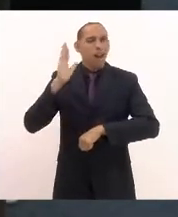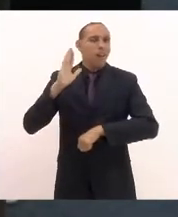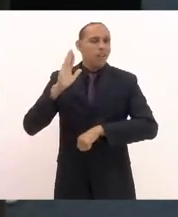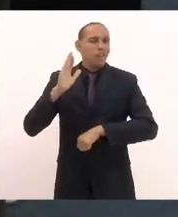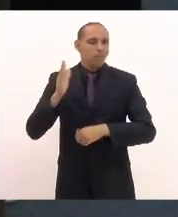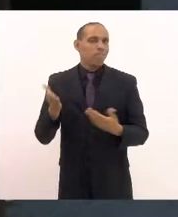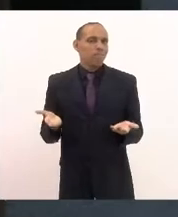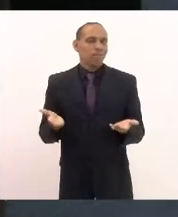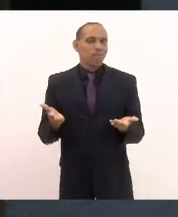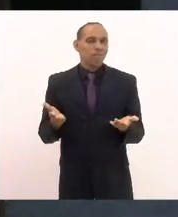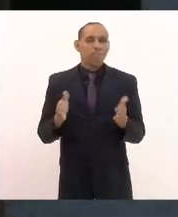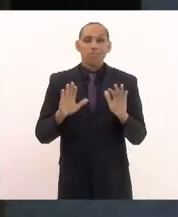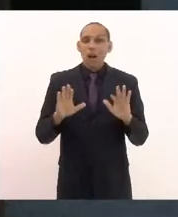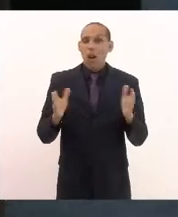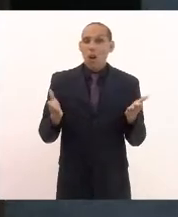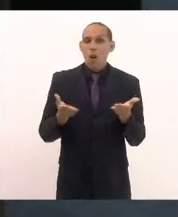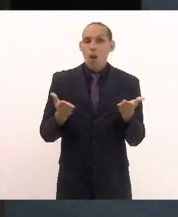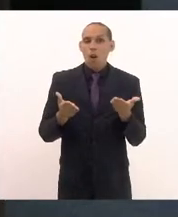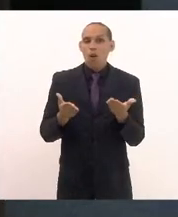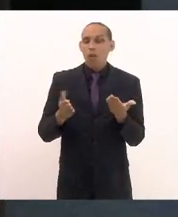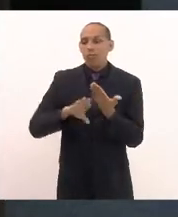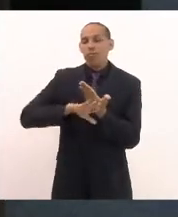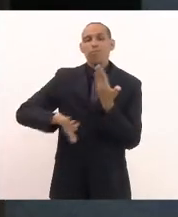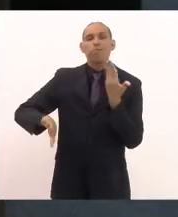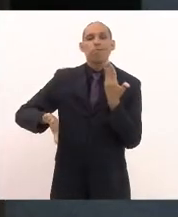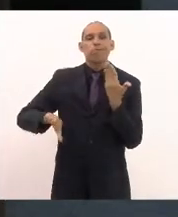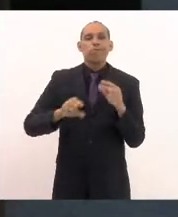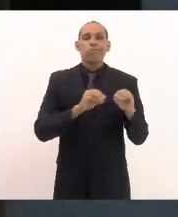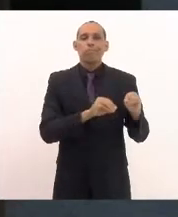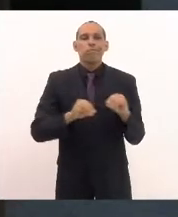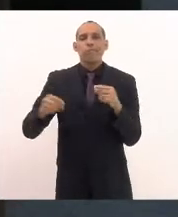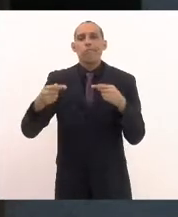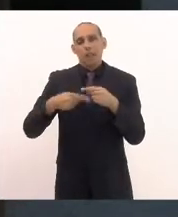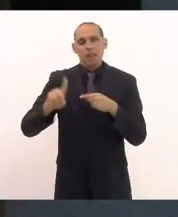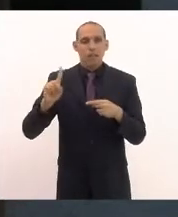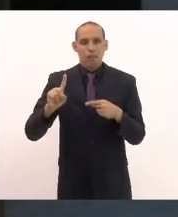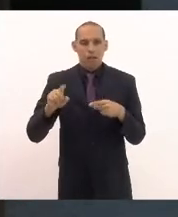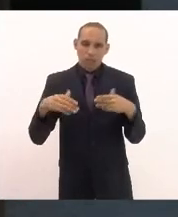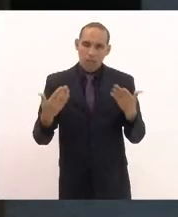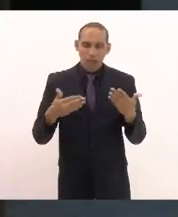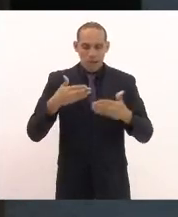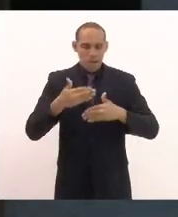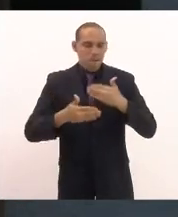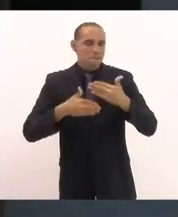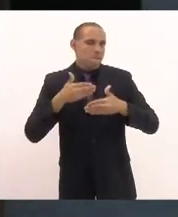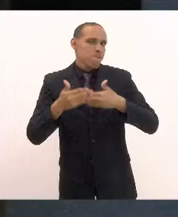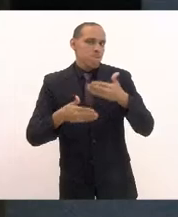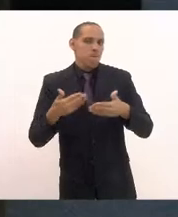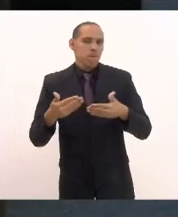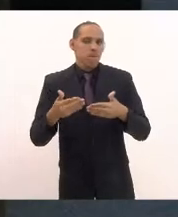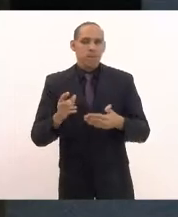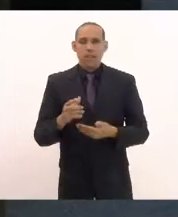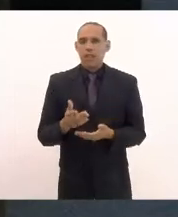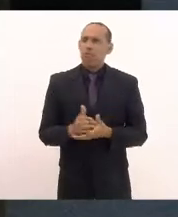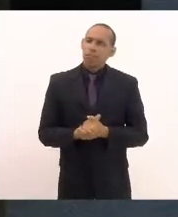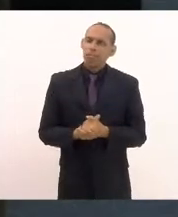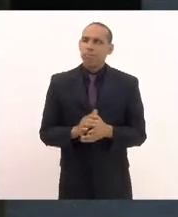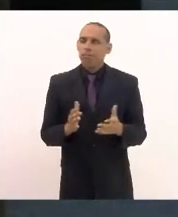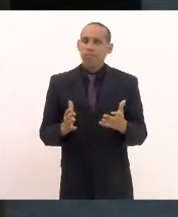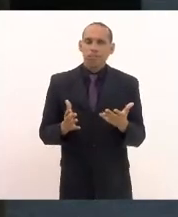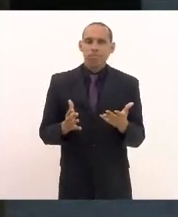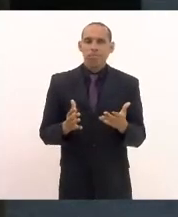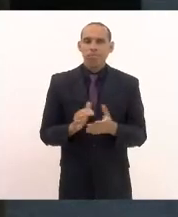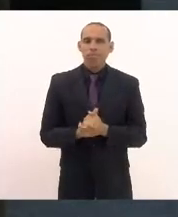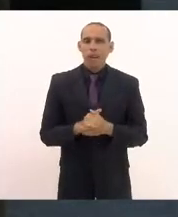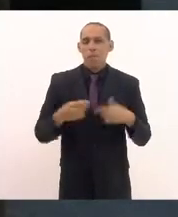estabelecida, e hoje estão excluídos pela migração. Esse processo é um processo que, no geral,